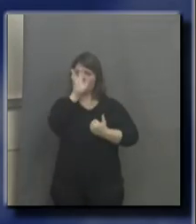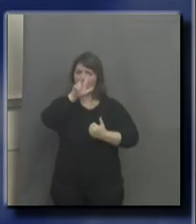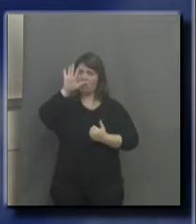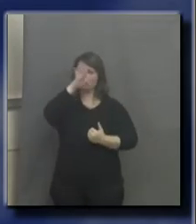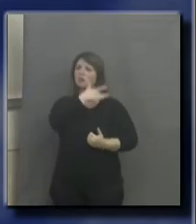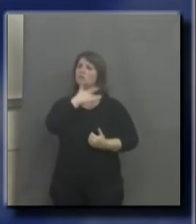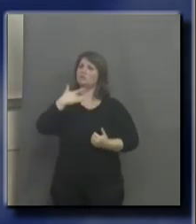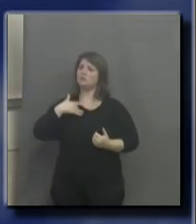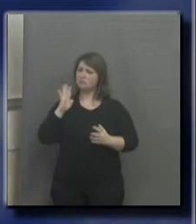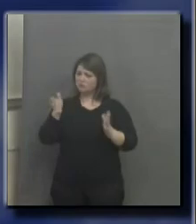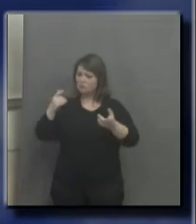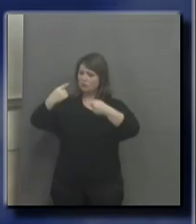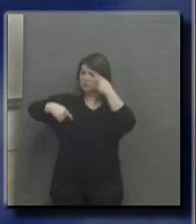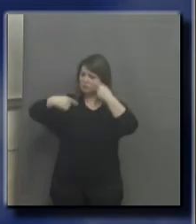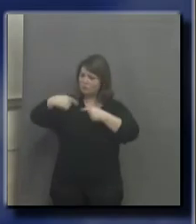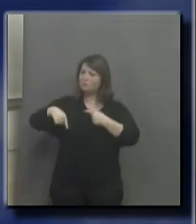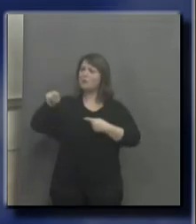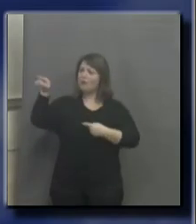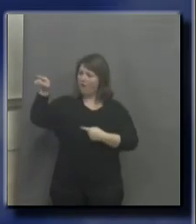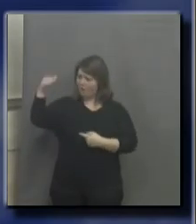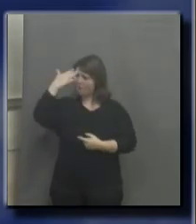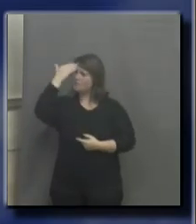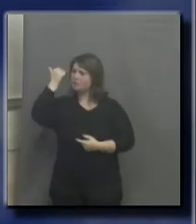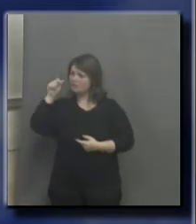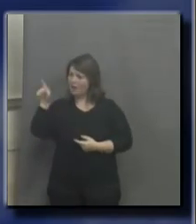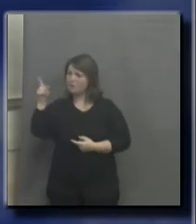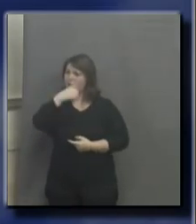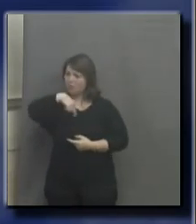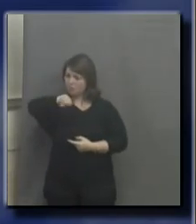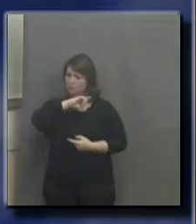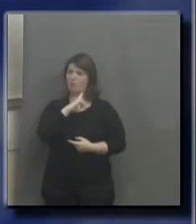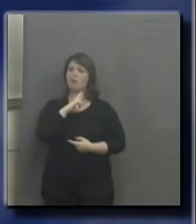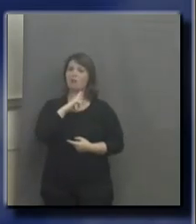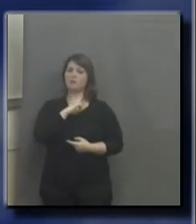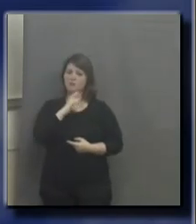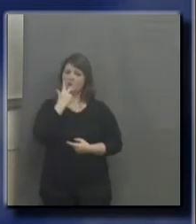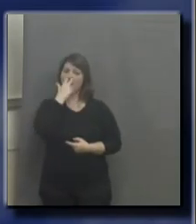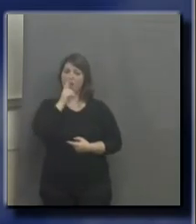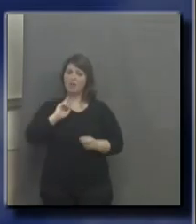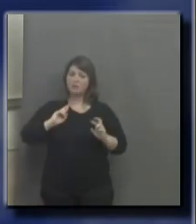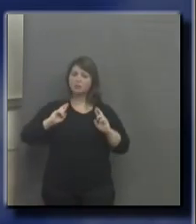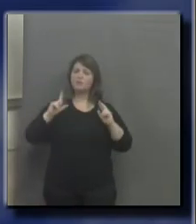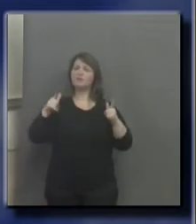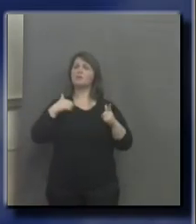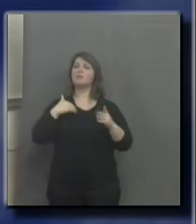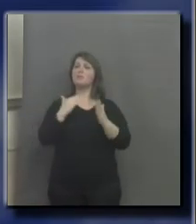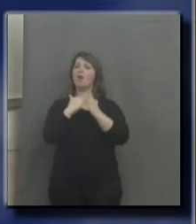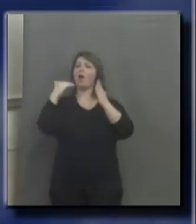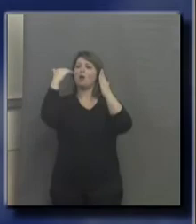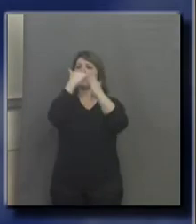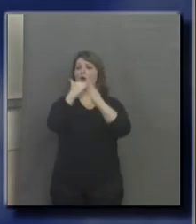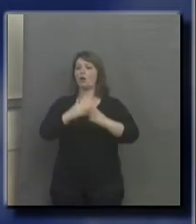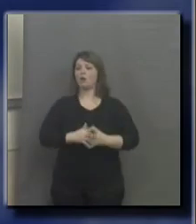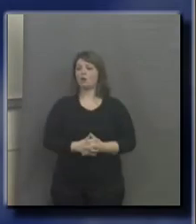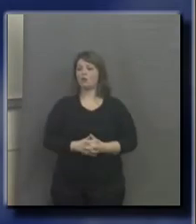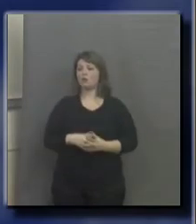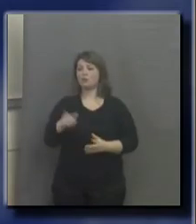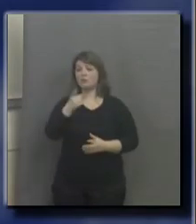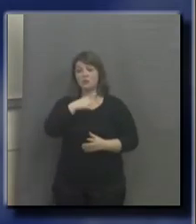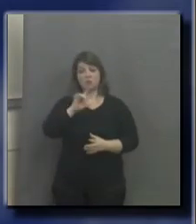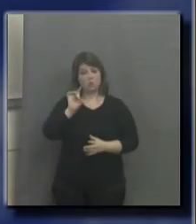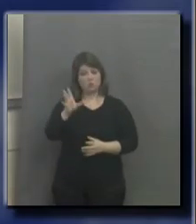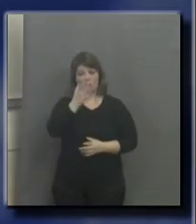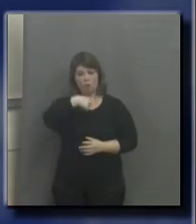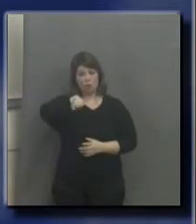que eles sabem que nós temos uma diversidade maior, né? E não somos só